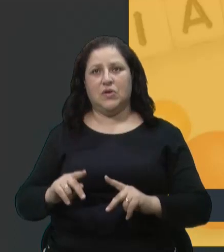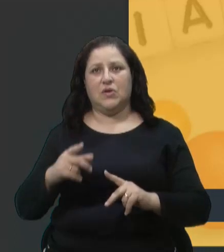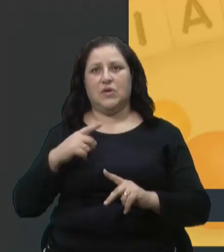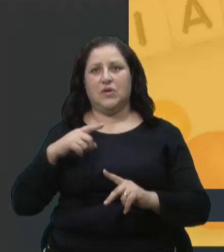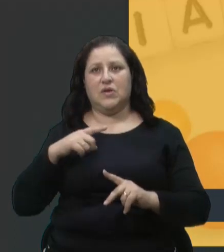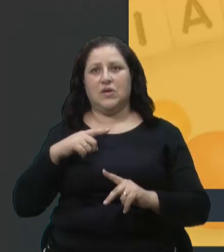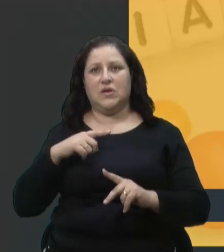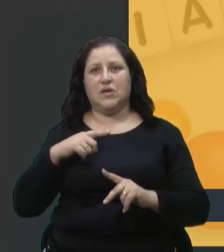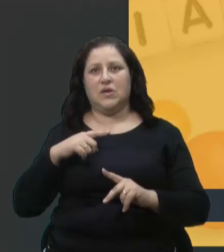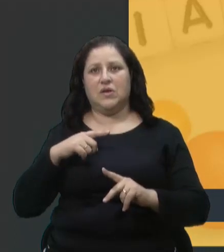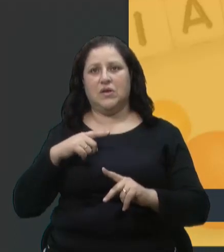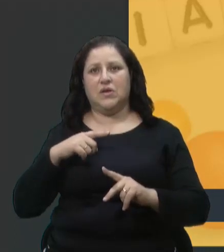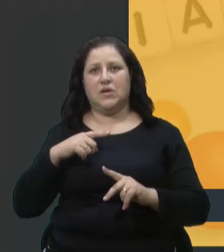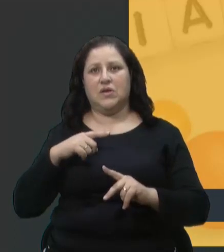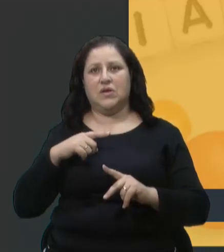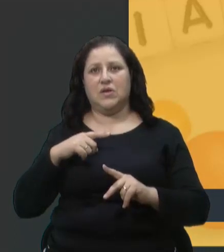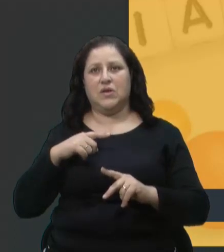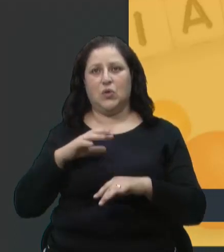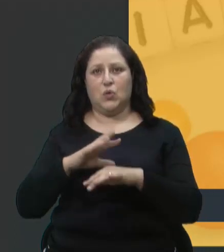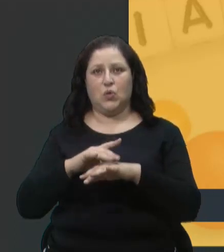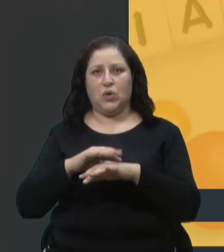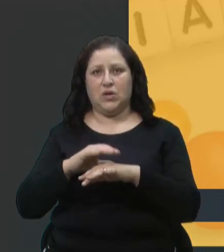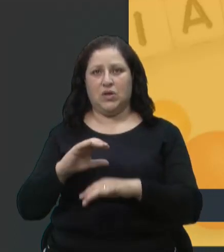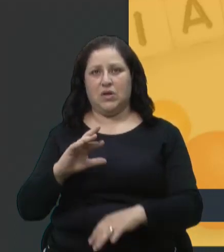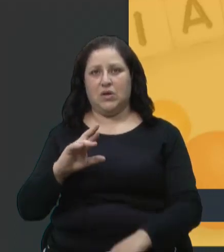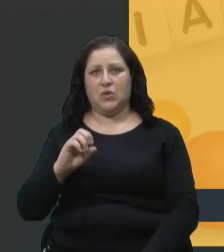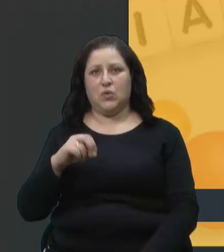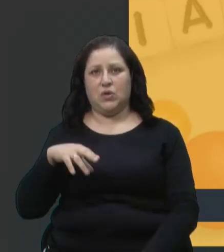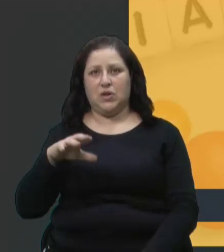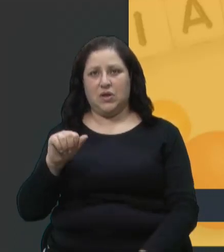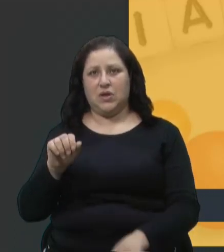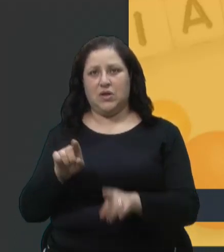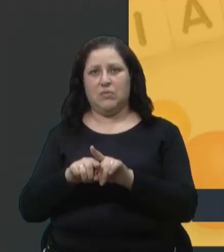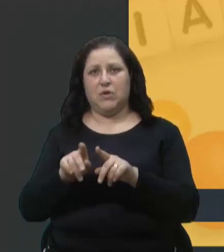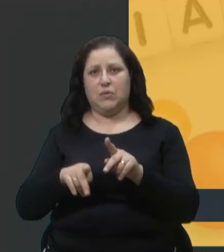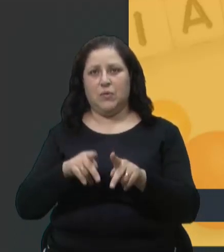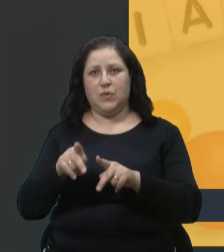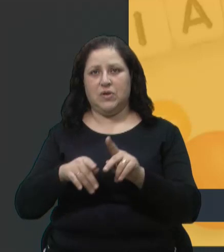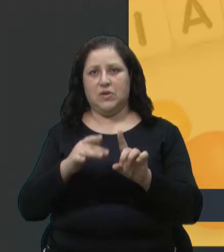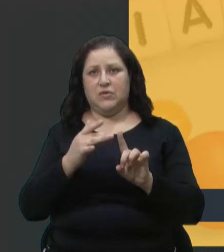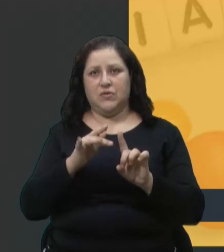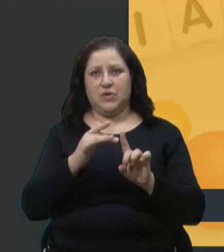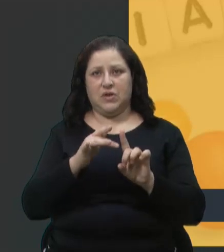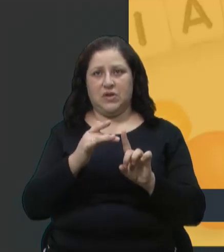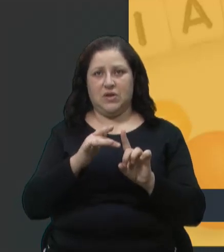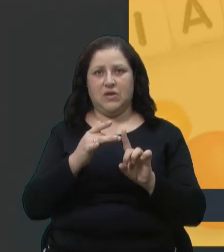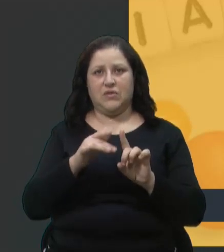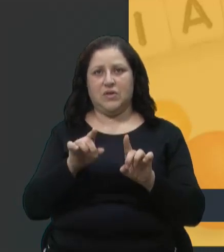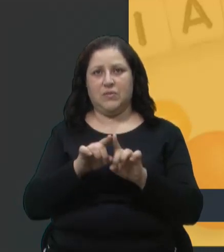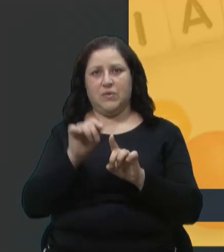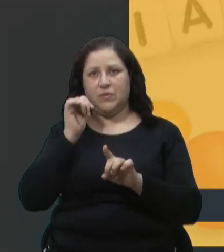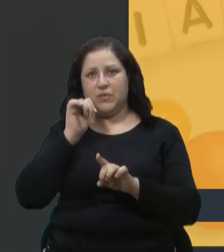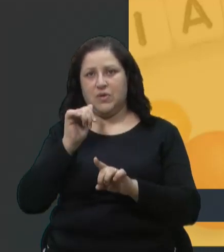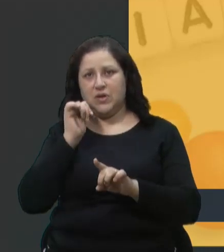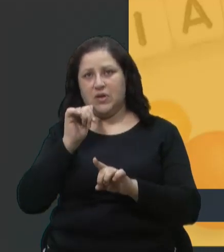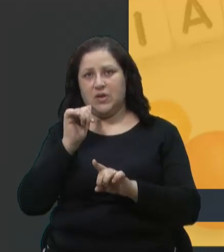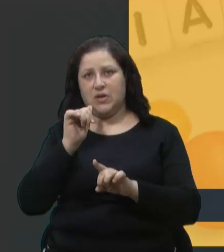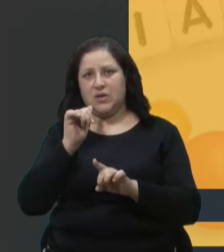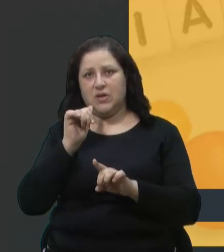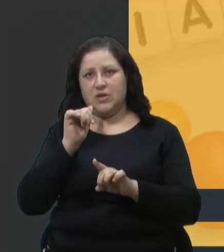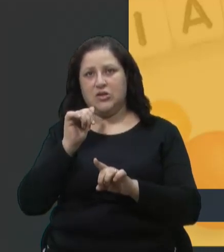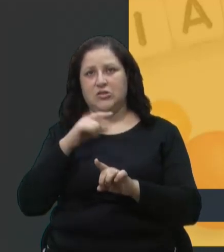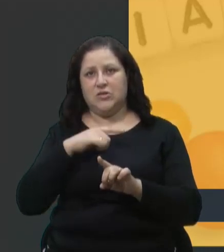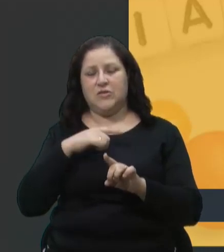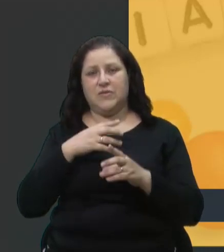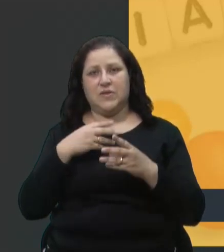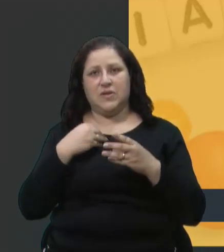Vulneráveis, a Patrícia Farina, e a diretora de Assistência Farmacêutica, Mônica Menegatti, que foram extremamente sensíveis, e isso a gente tem que